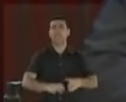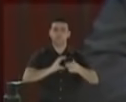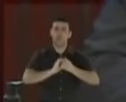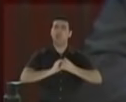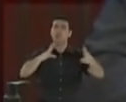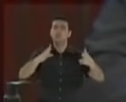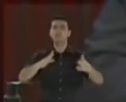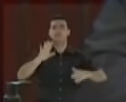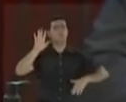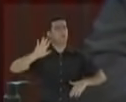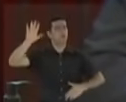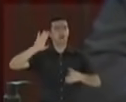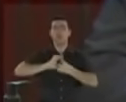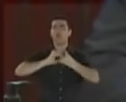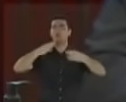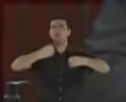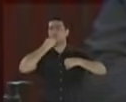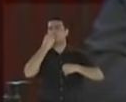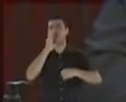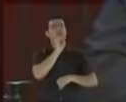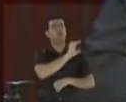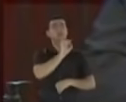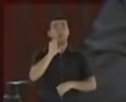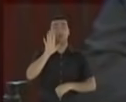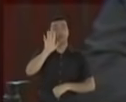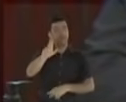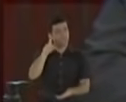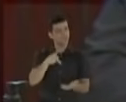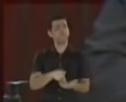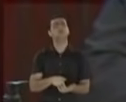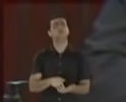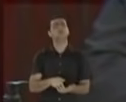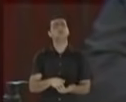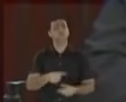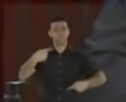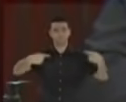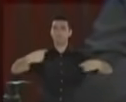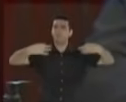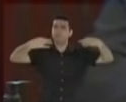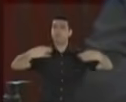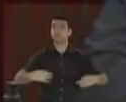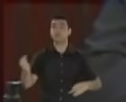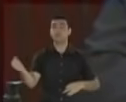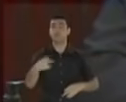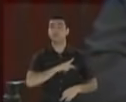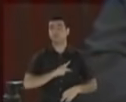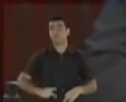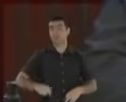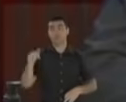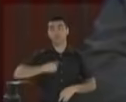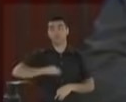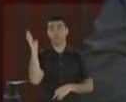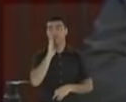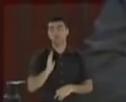preocupação agora aí domingo isso Barroso deixando toda essa celeuma né Parece que ficou no passado mesmo eu espero é o desafio